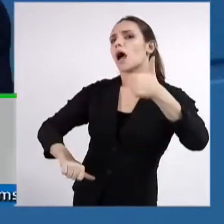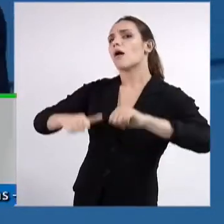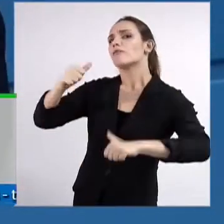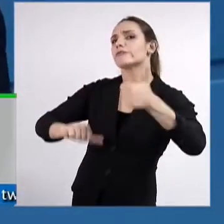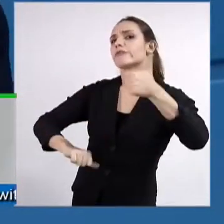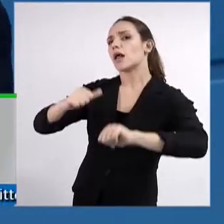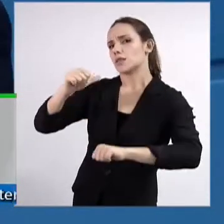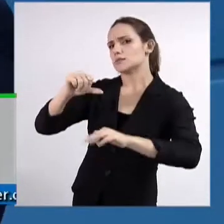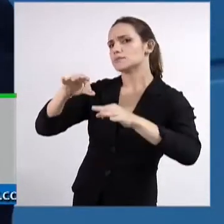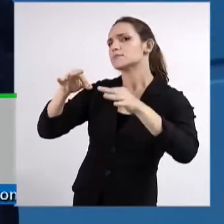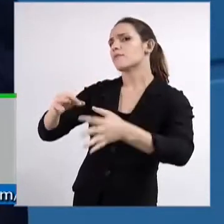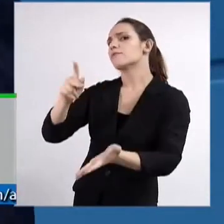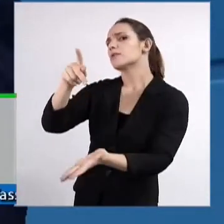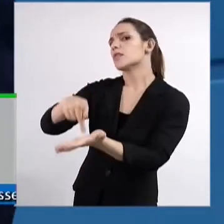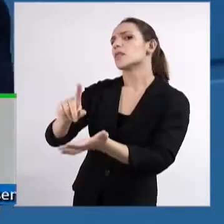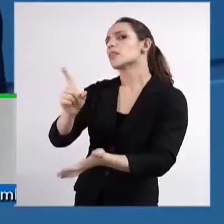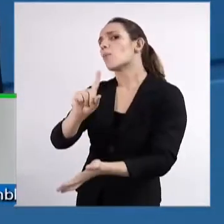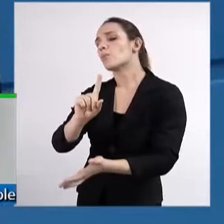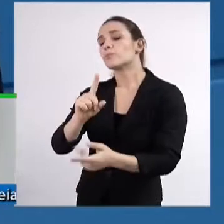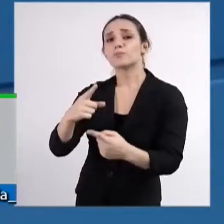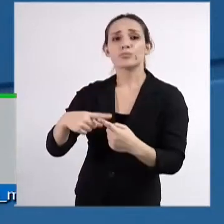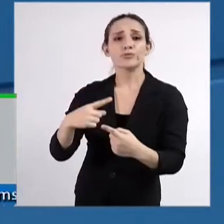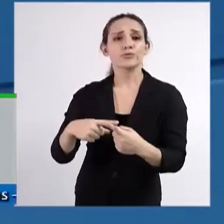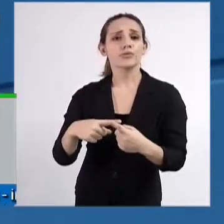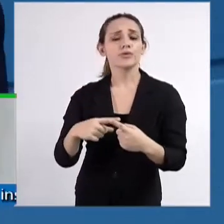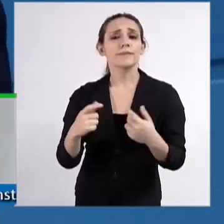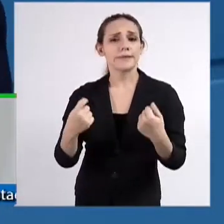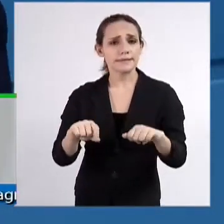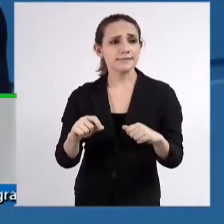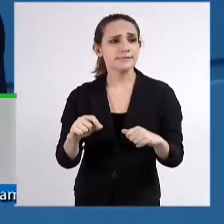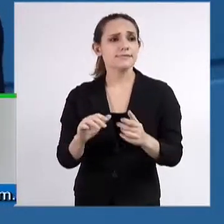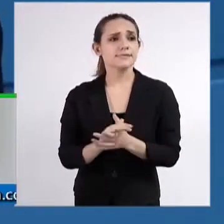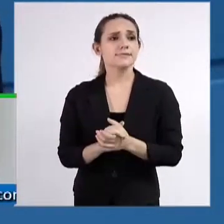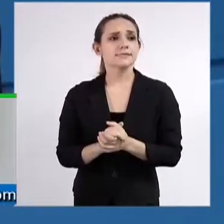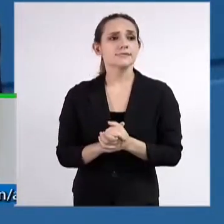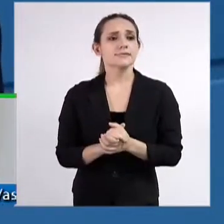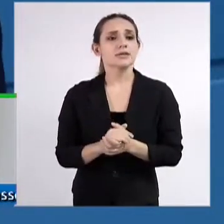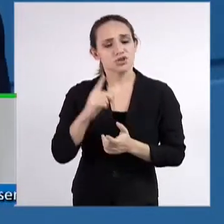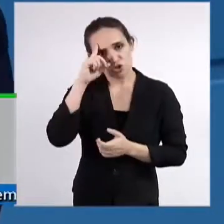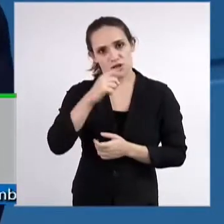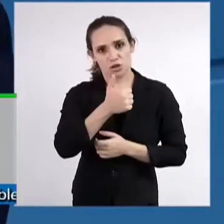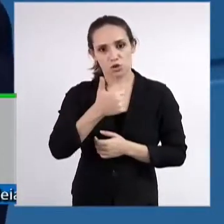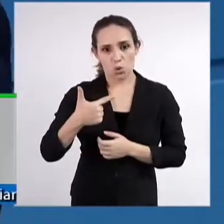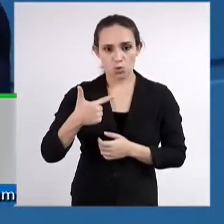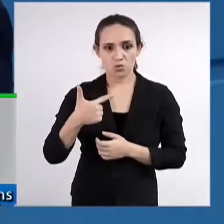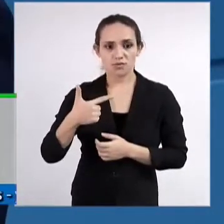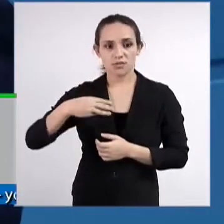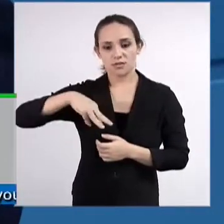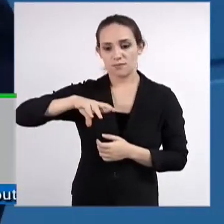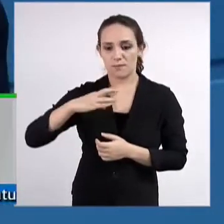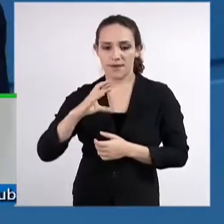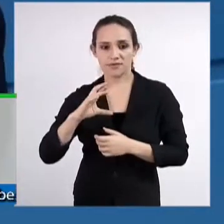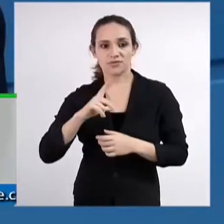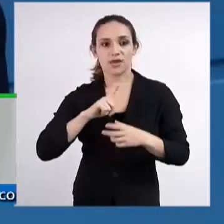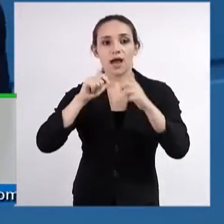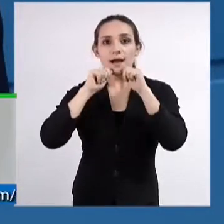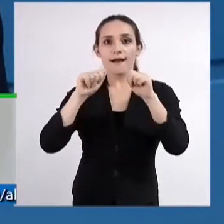analisados, avaliados, até para que nós possamos ter, no dia 12 de março, uma audiência